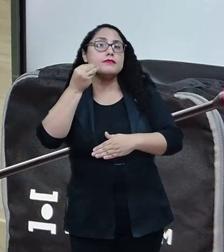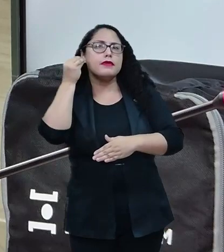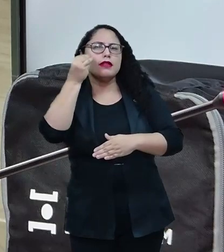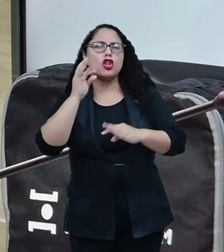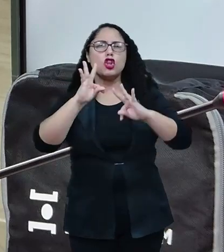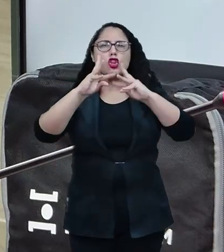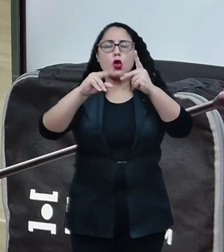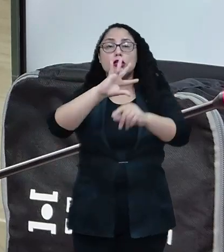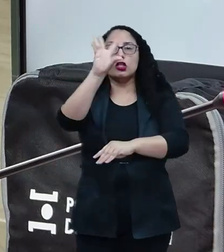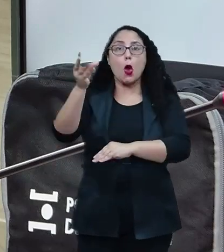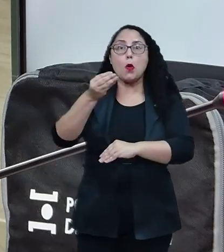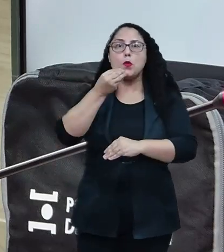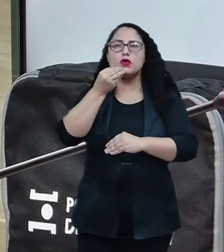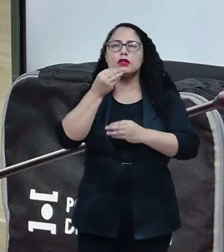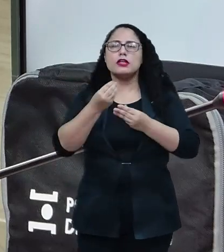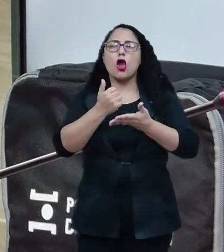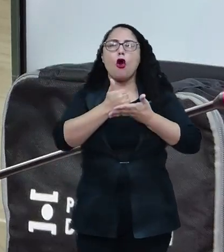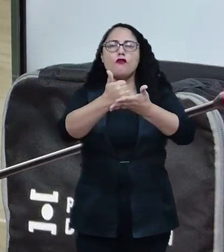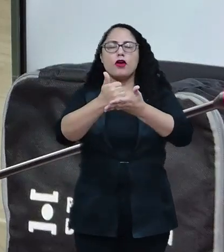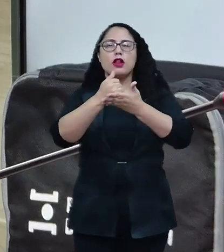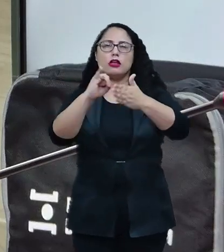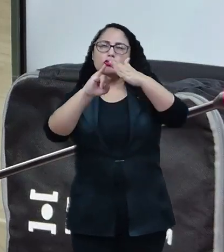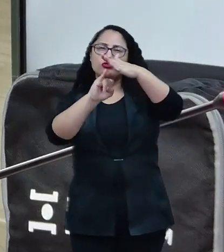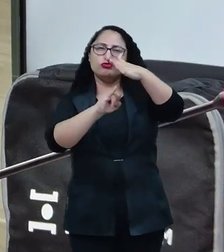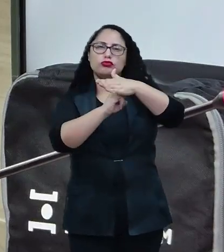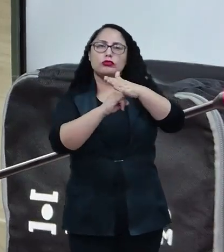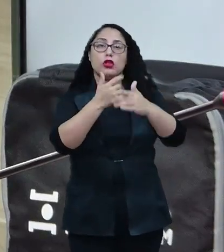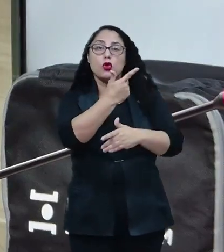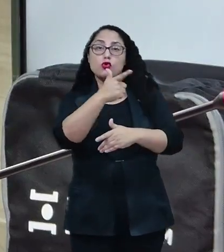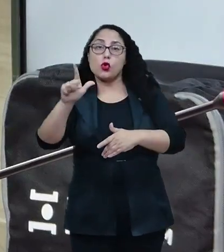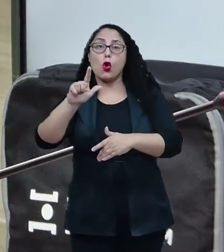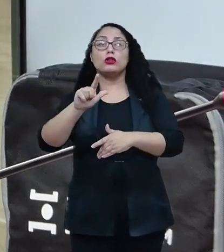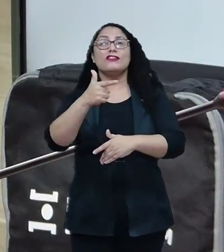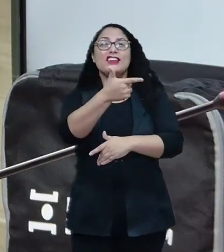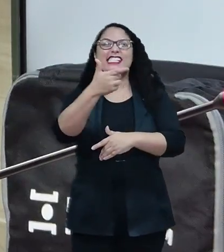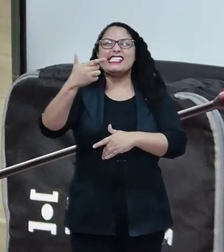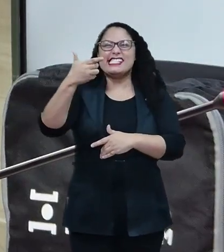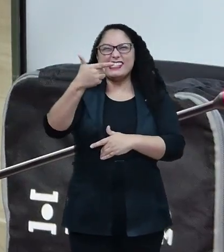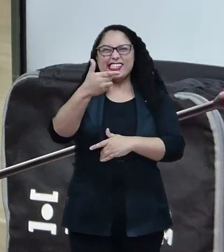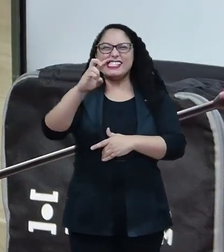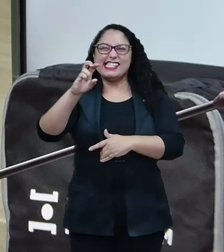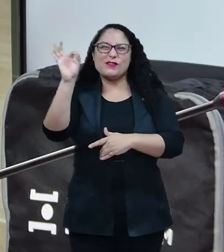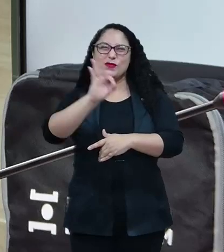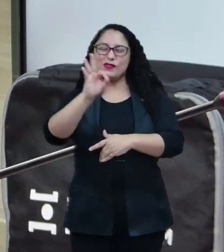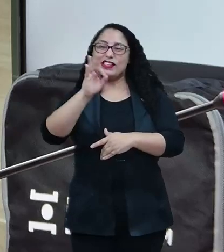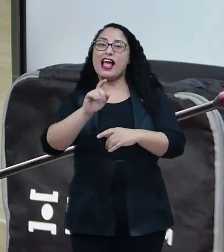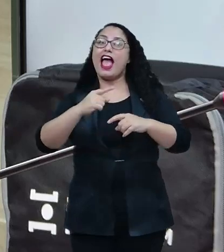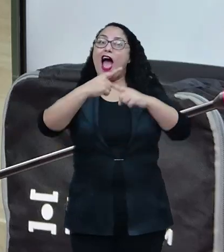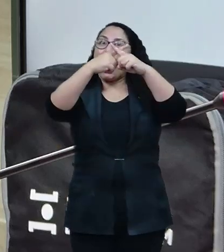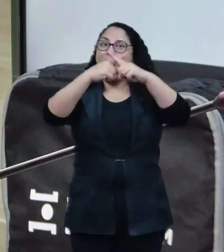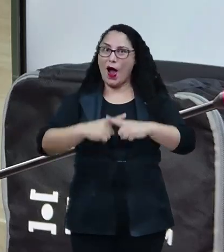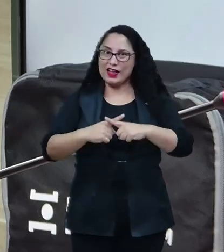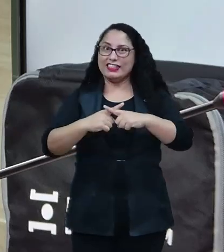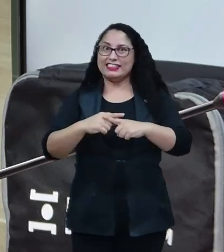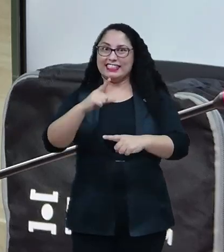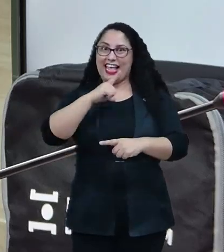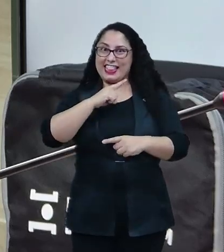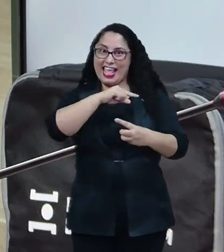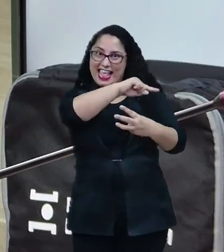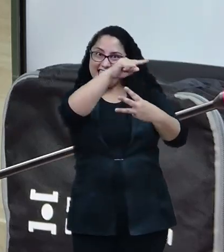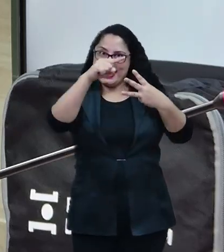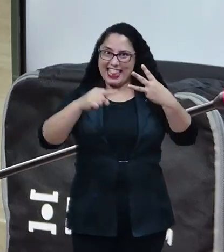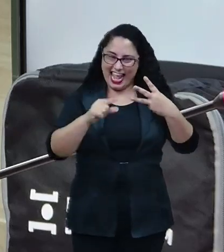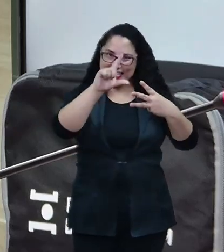assim, as oportunidades que o Instituto oferece, né? E os outros 25%, digamos que é a concorrência. Então, se você tem esses